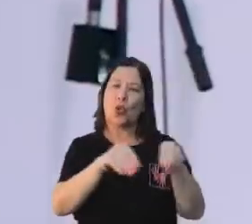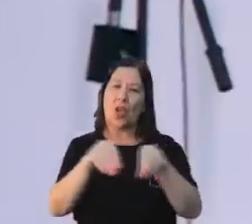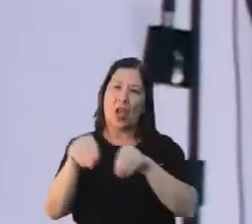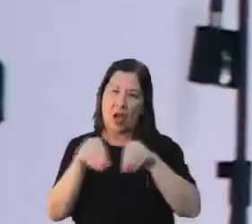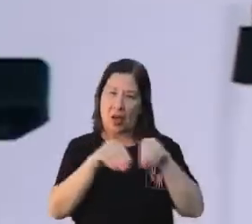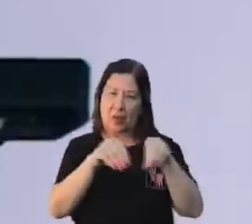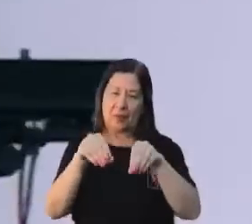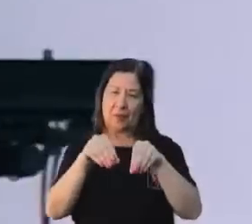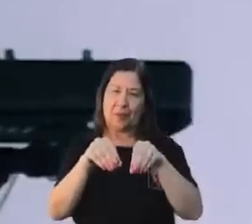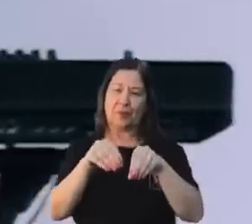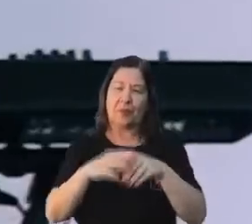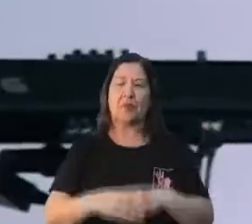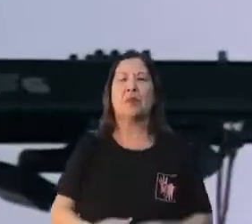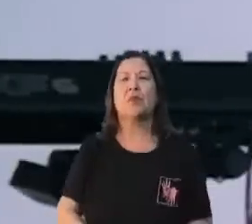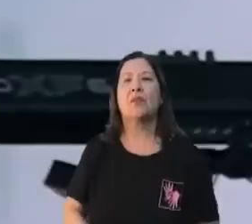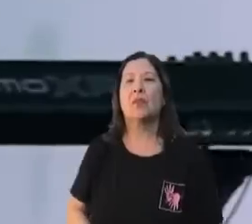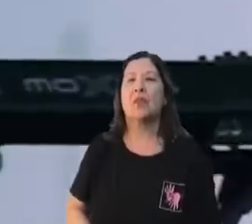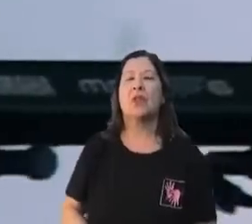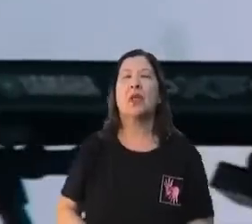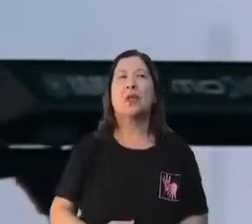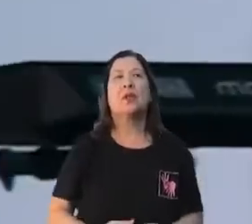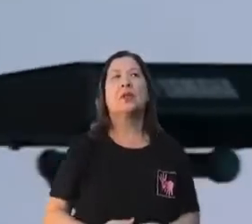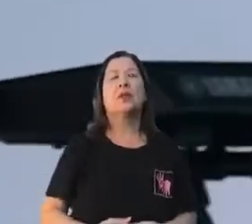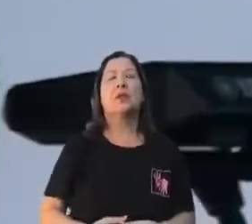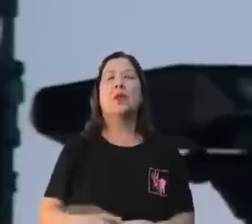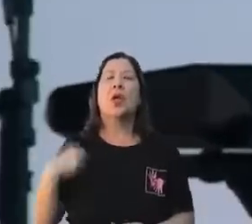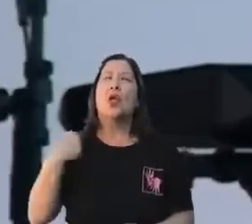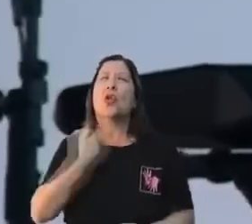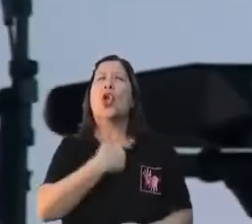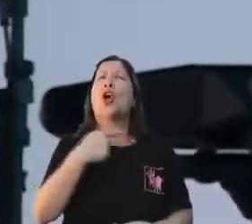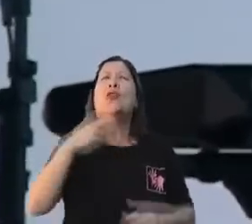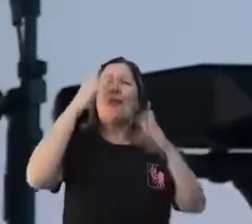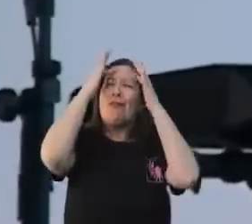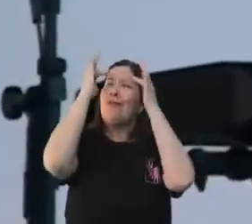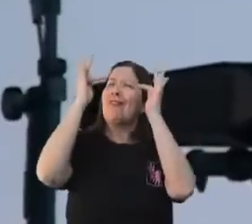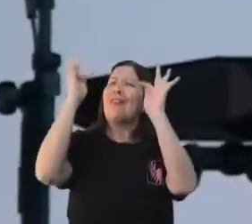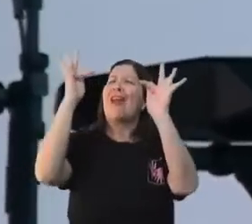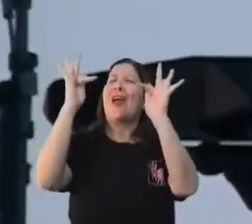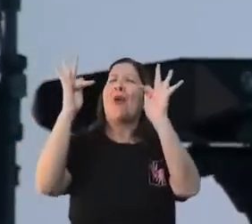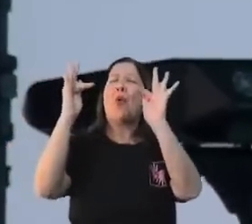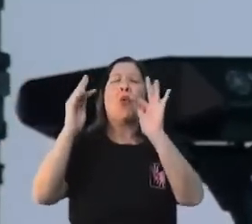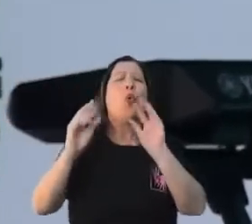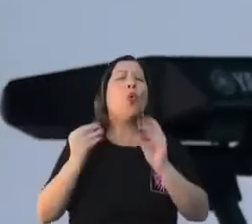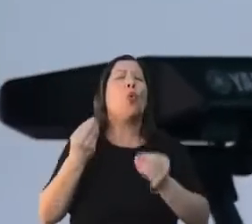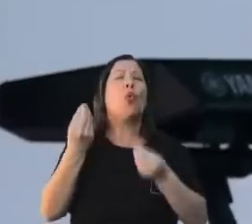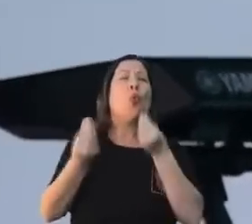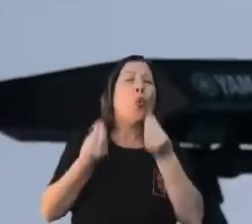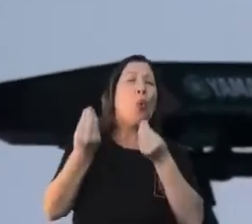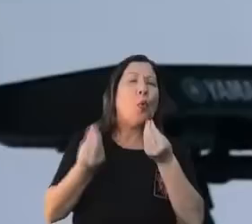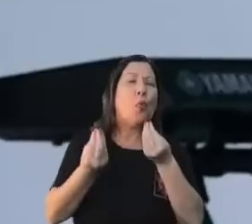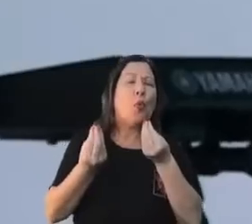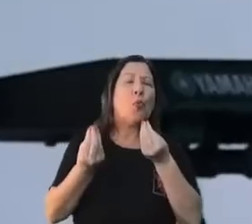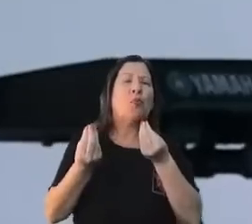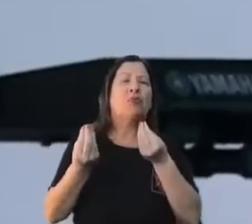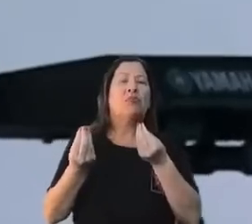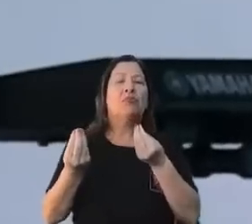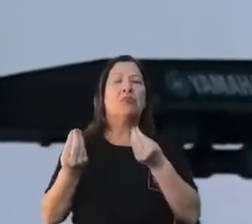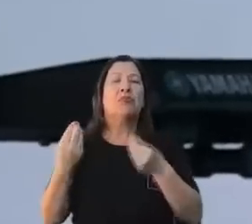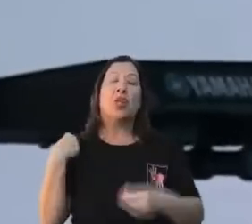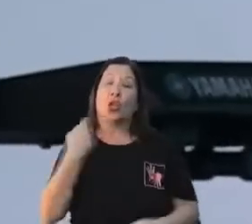A única maneira de você ser um mordomo fiel do que é do dono é sendo generoso com o que é do dono, porque o dono é generoso.